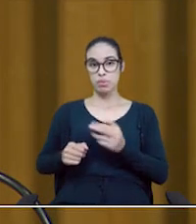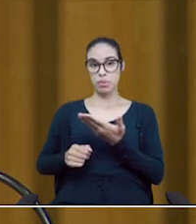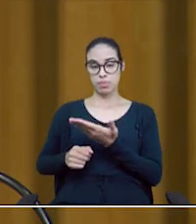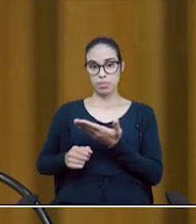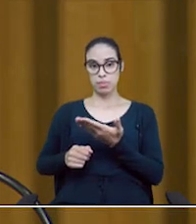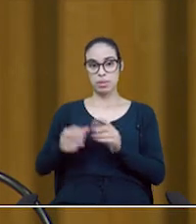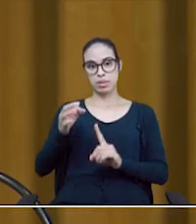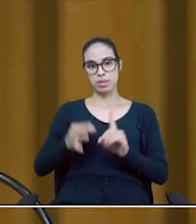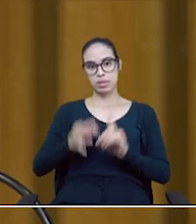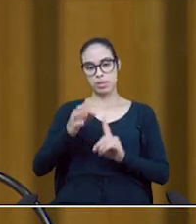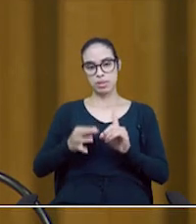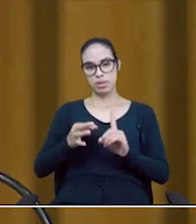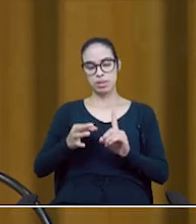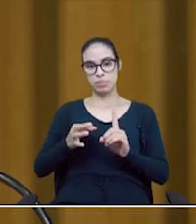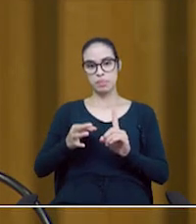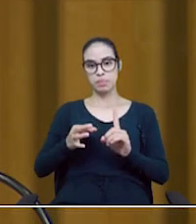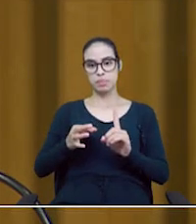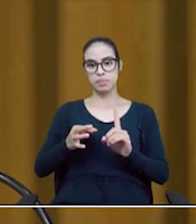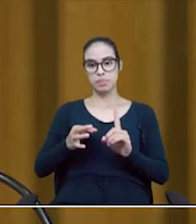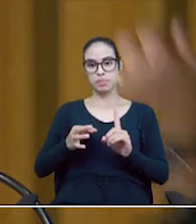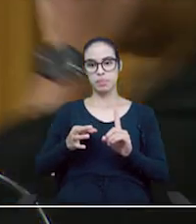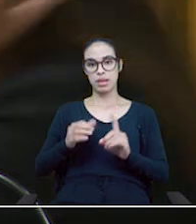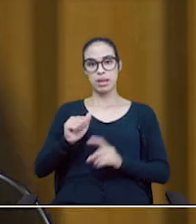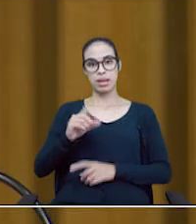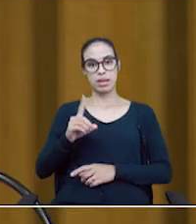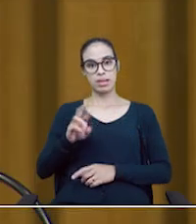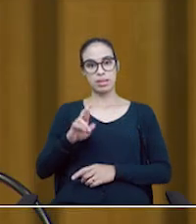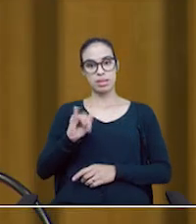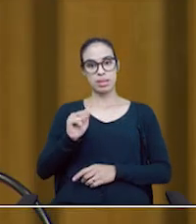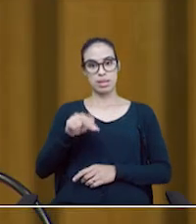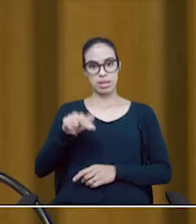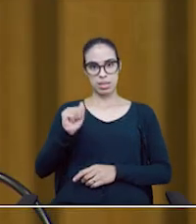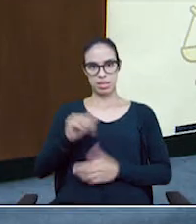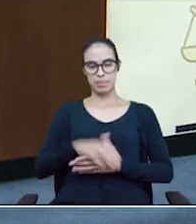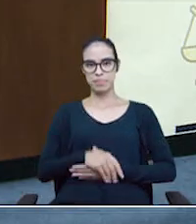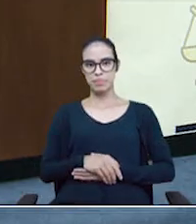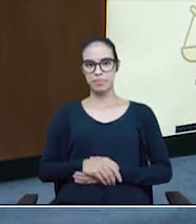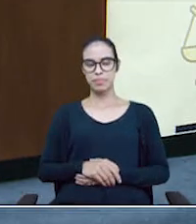desembargadora convocada no TST, Adriana Goulart de Sena Orsini.